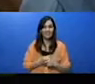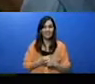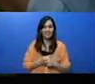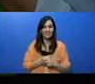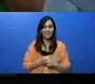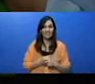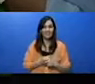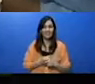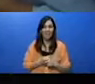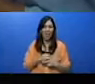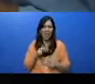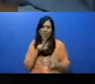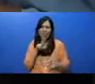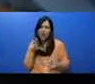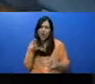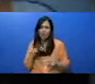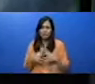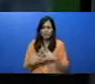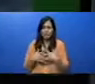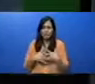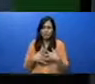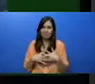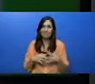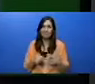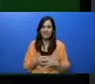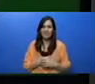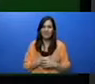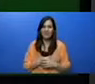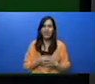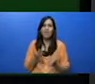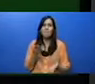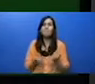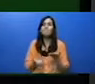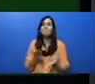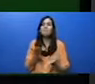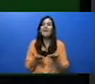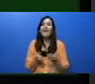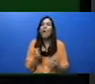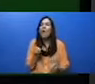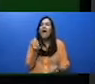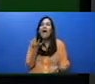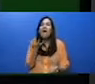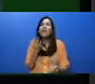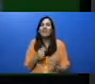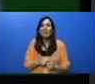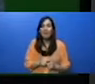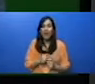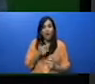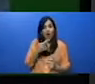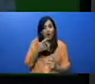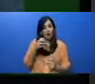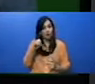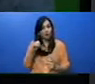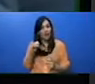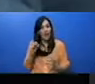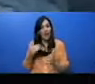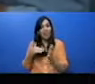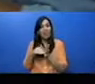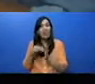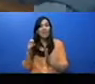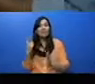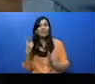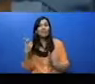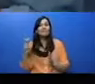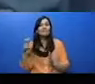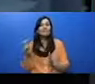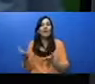Brachyurus, é um nome complicado. Ele pesa, mais ou menos, crianças, entre 20 a 25